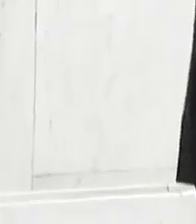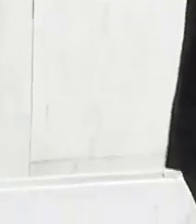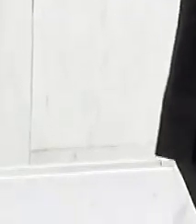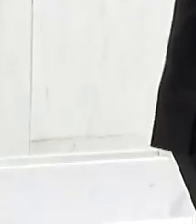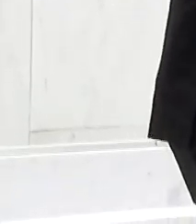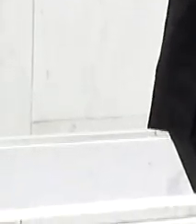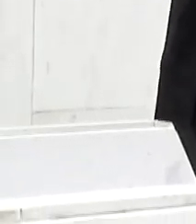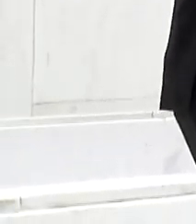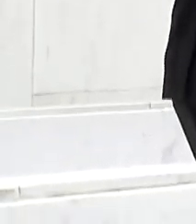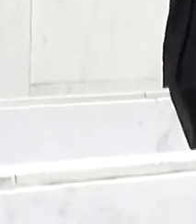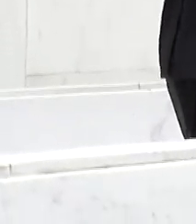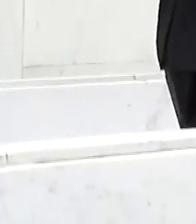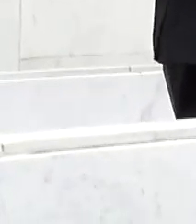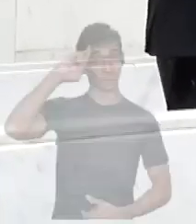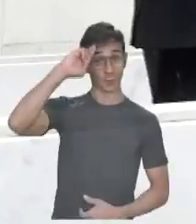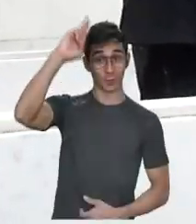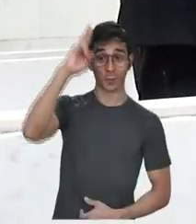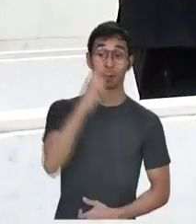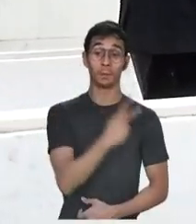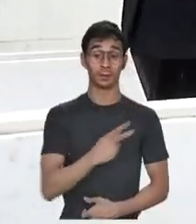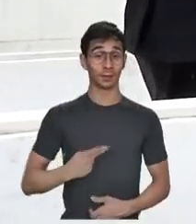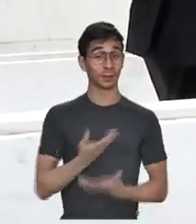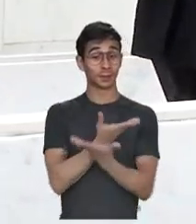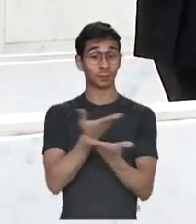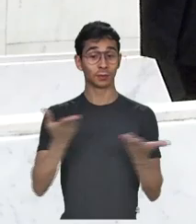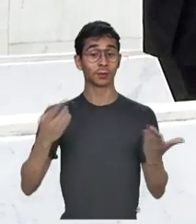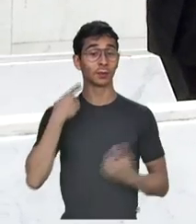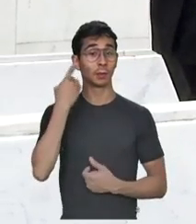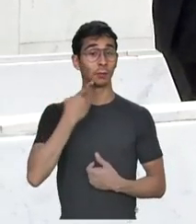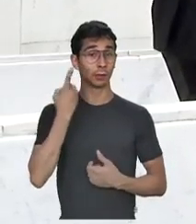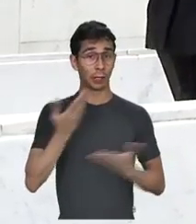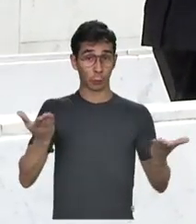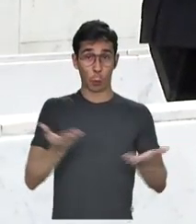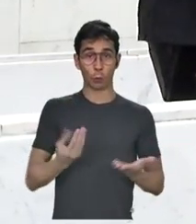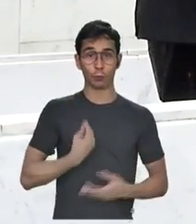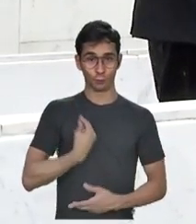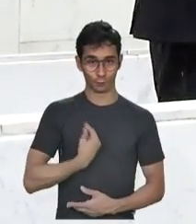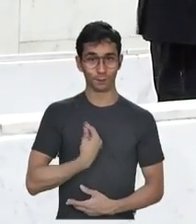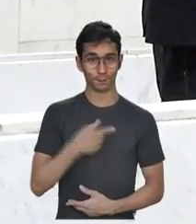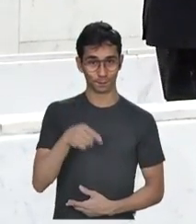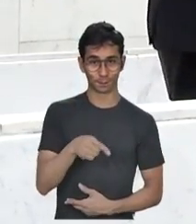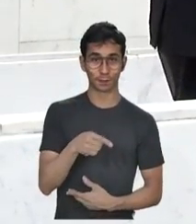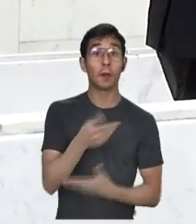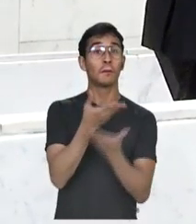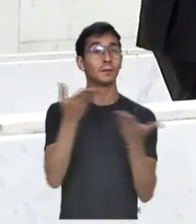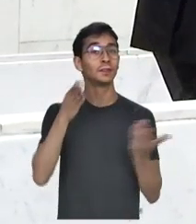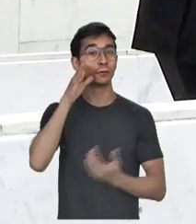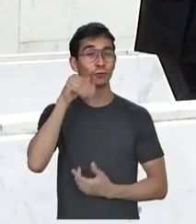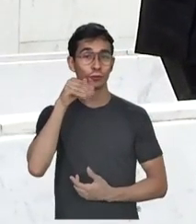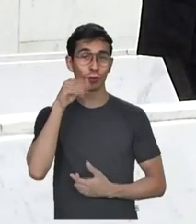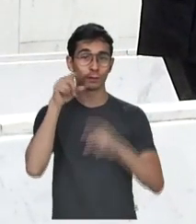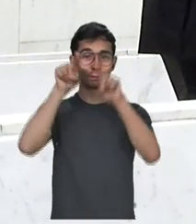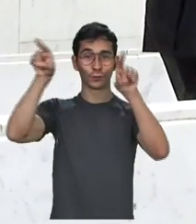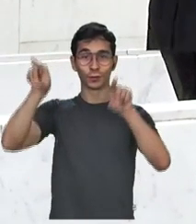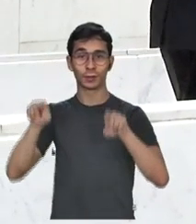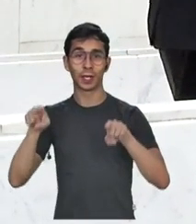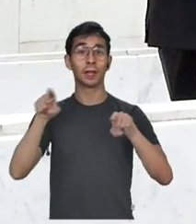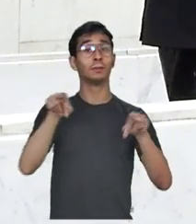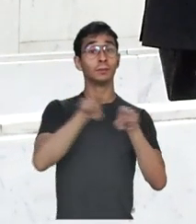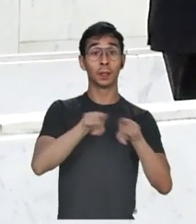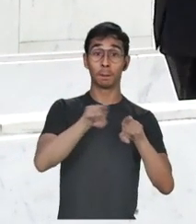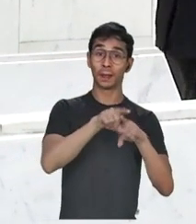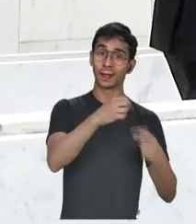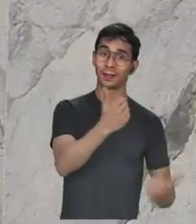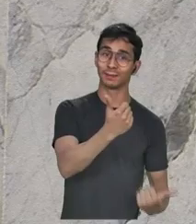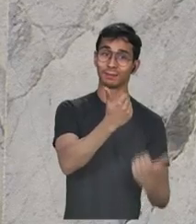senhor presidente senhores deputados aqui presentes funcionários assessores aqui presentes quero